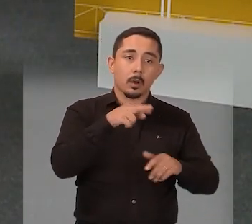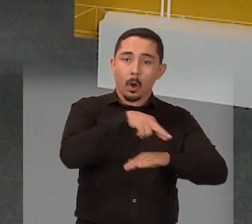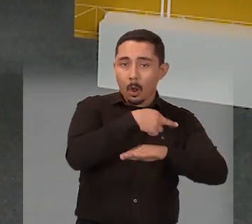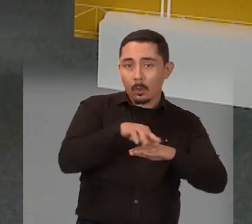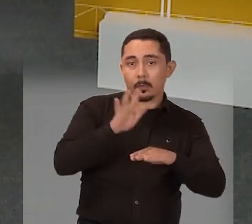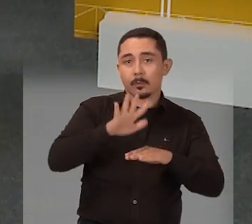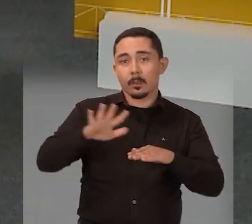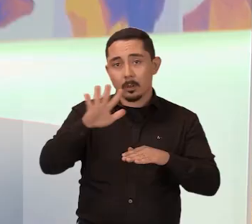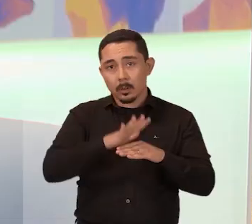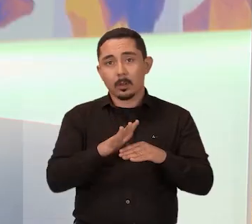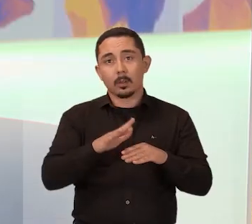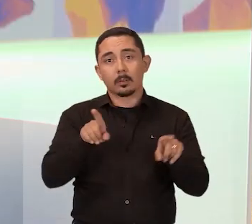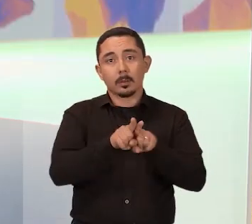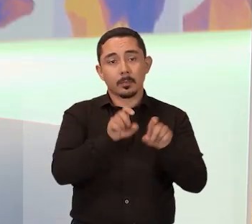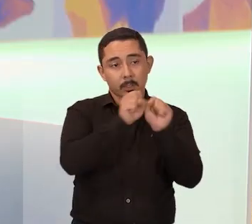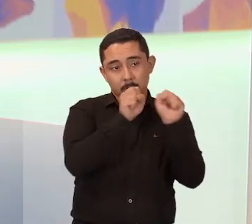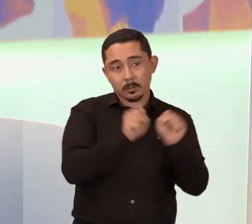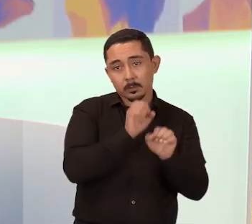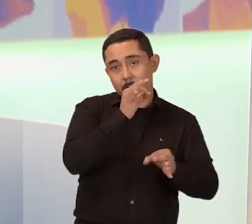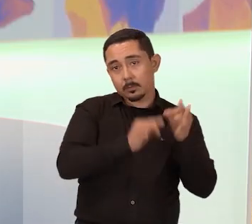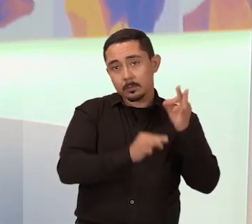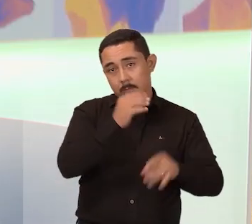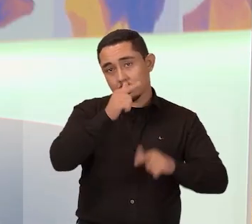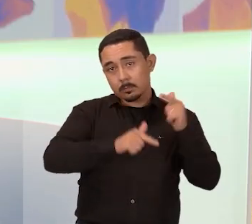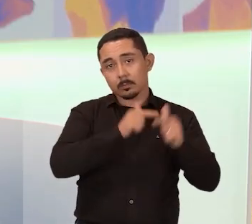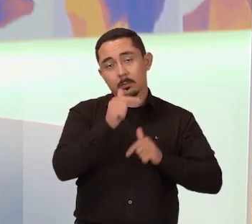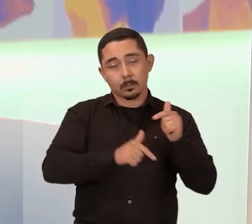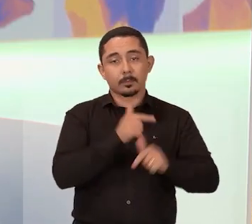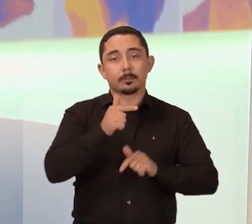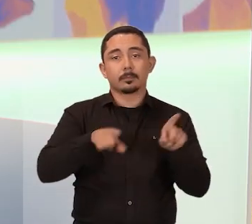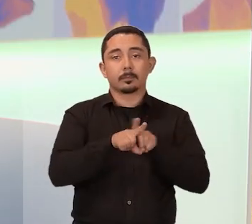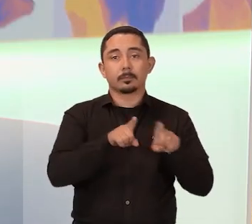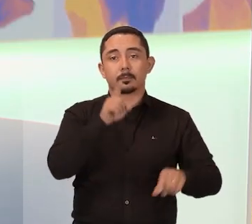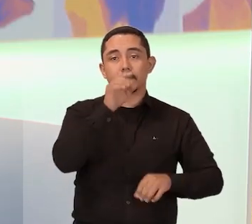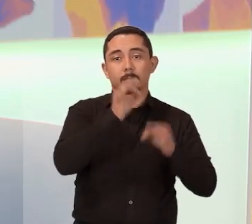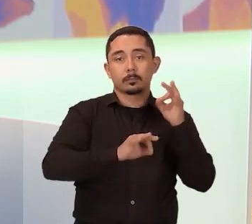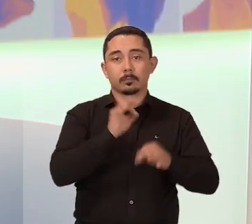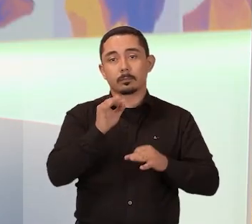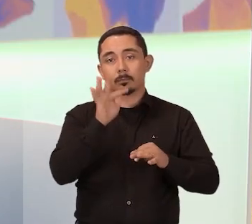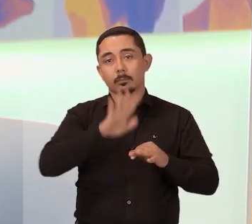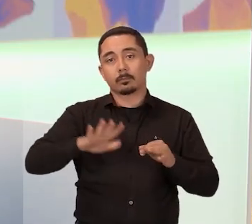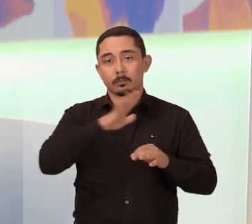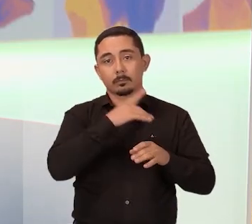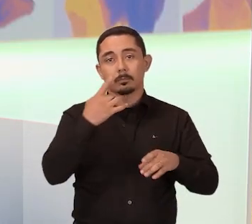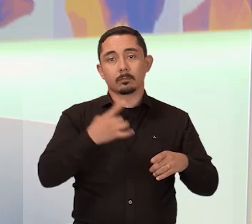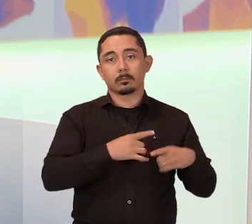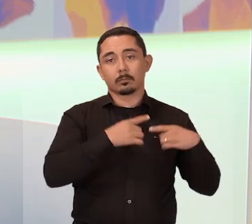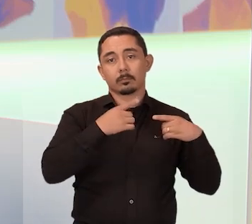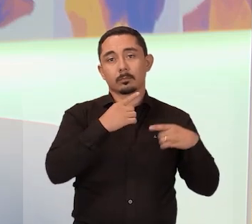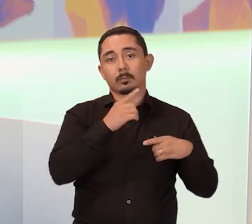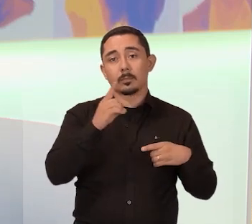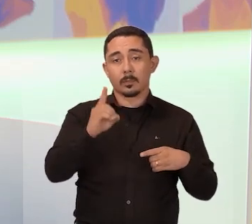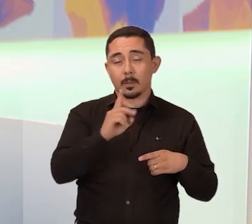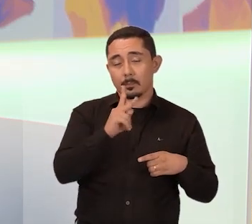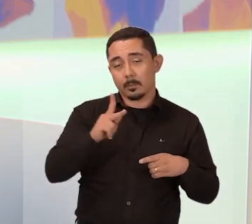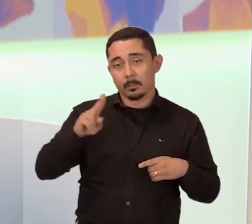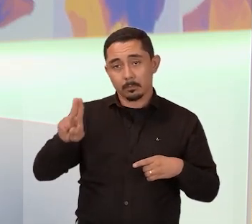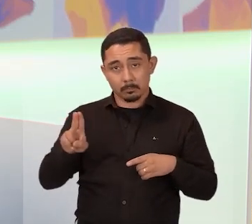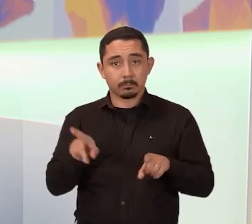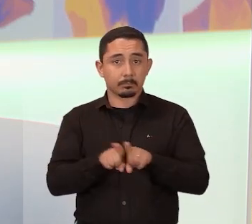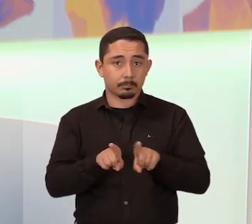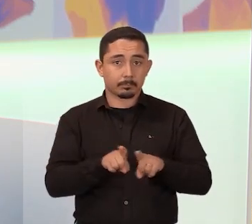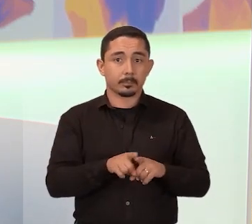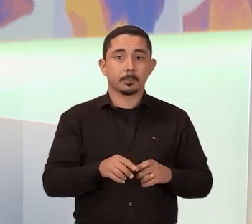Rodoviária Federal também, eventualmente, e aí o Sistema de Justiça, a Justiça do Trabalho, a Justiça Federal, a Defensoria Pública da União. Esse é o fluxo